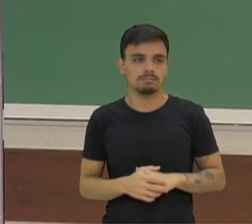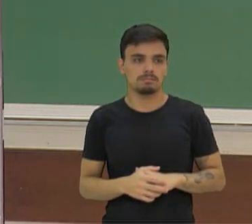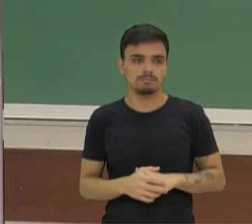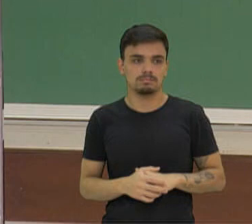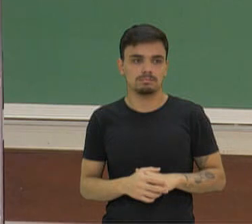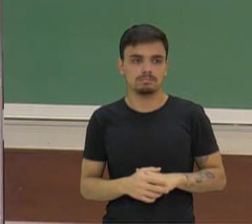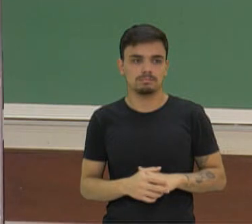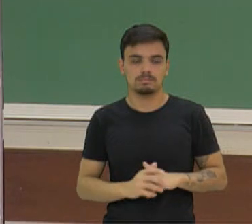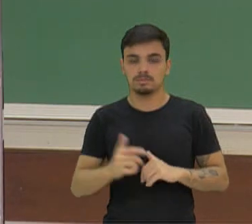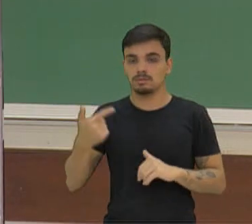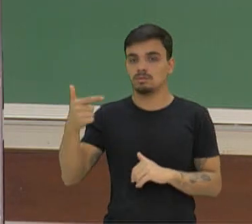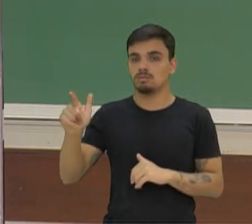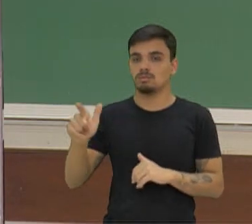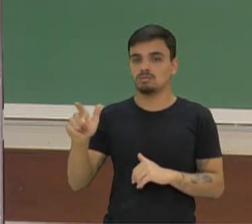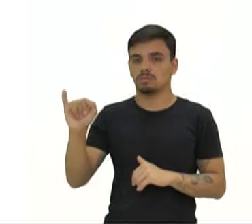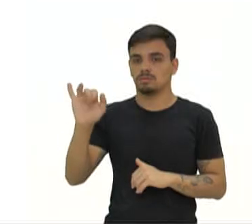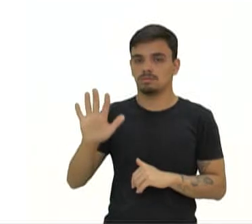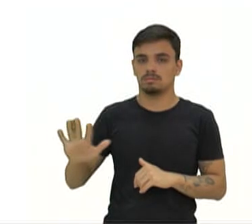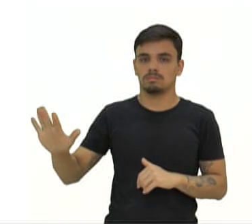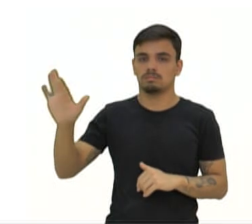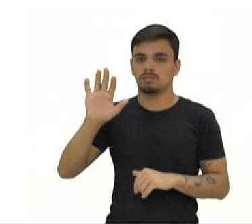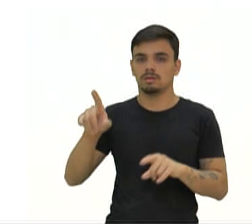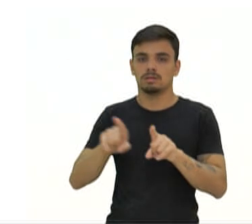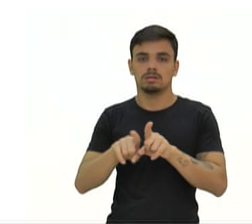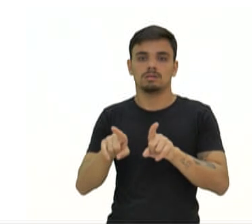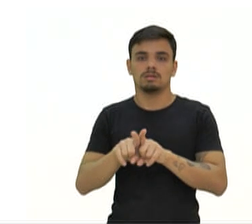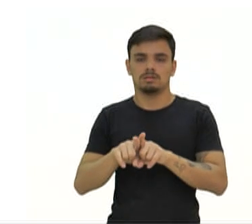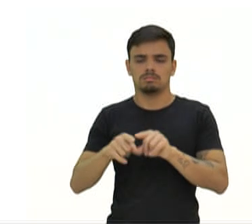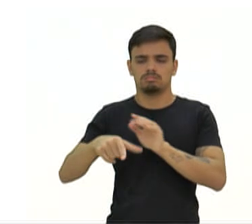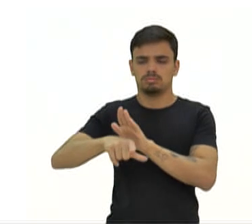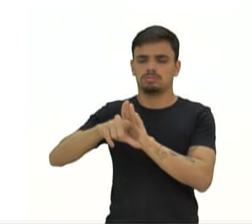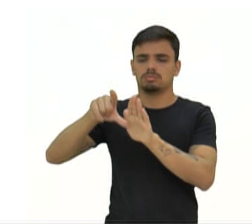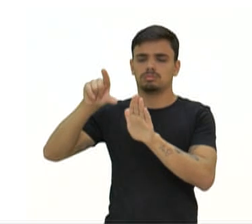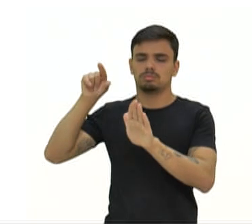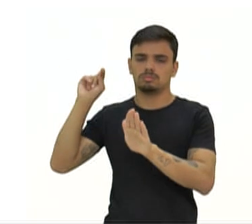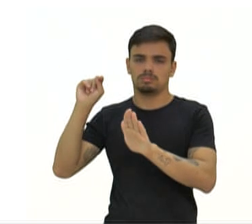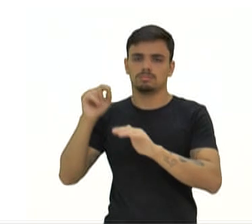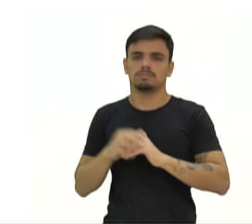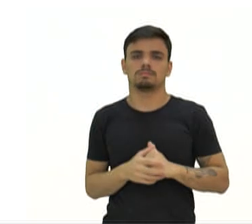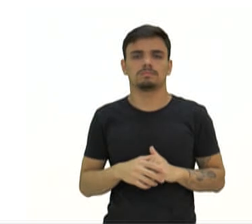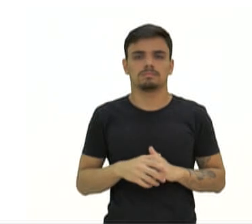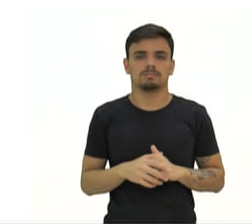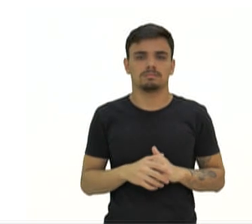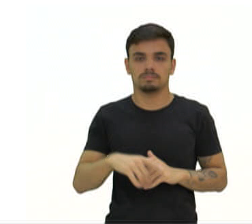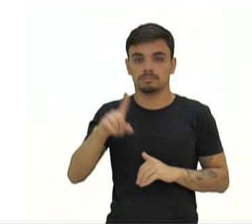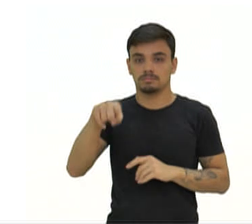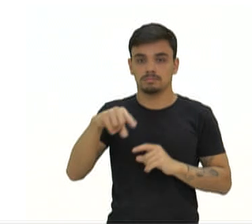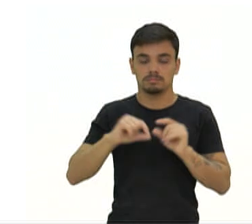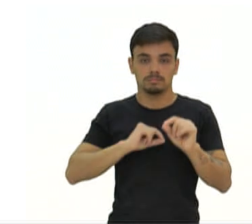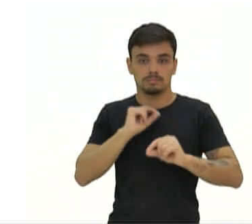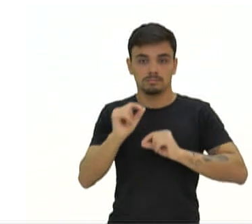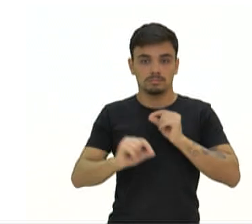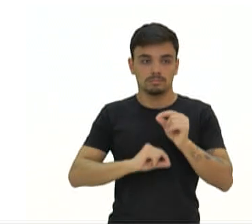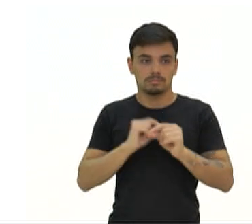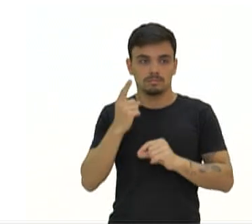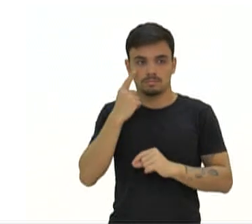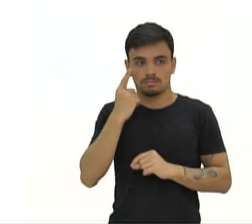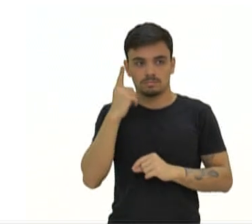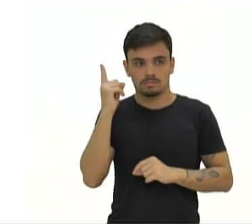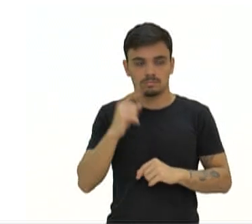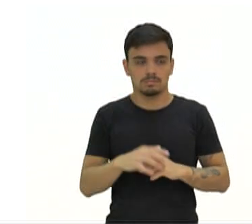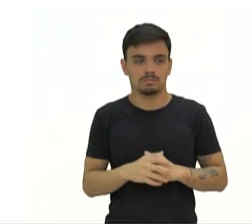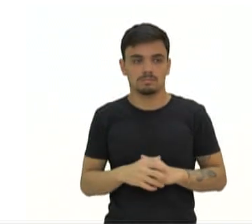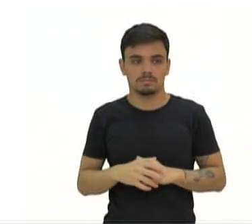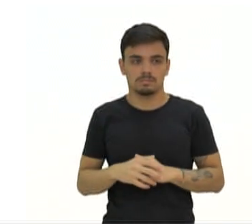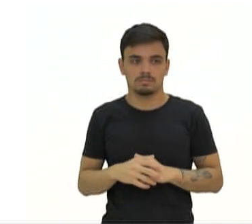E uma outra imagem mais antiga, vamos dizer assim, que é o grafite aquarelado